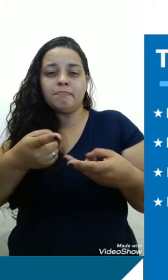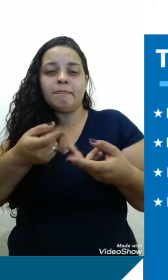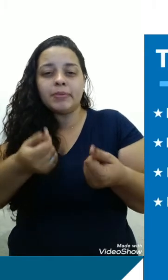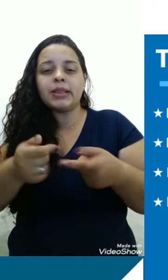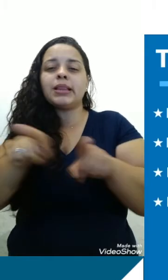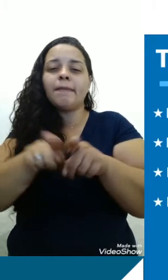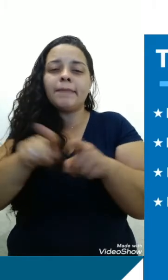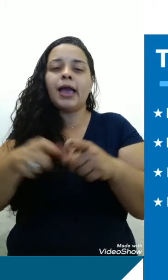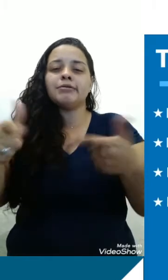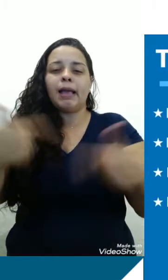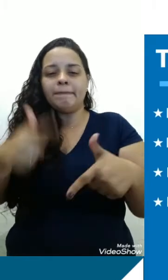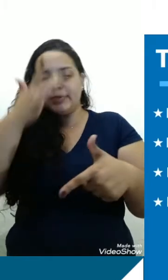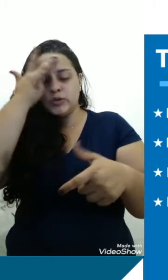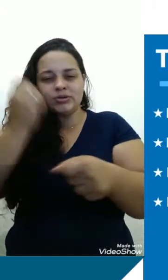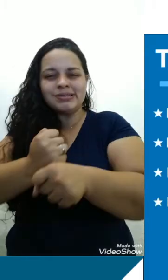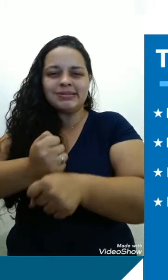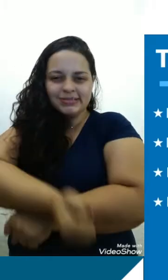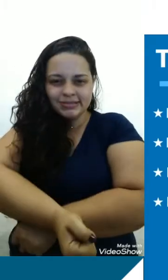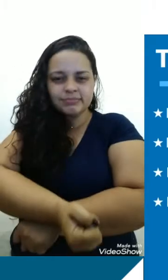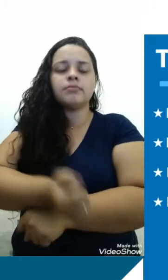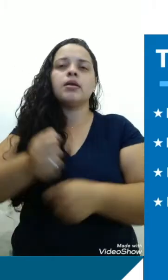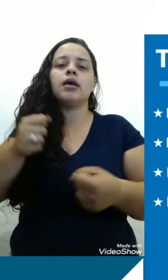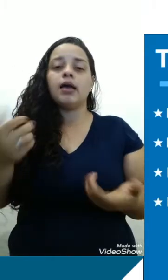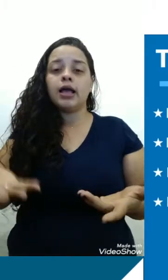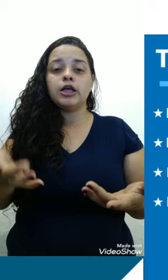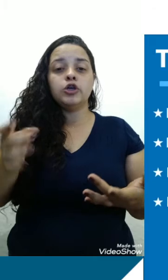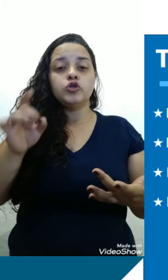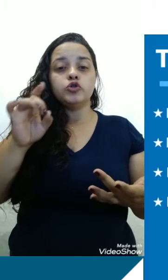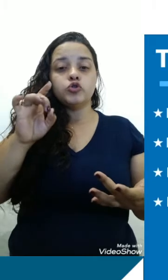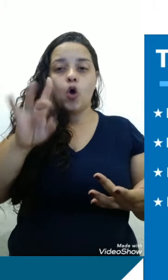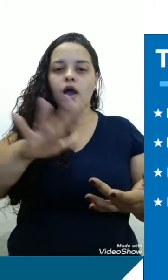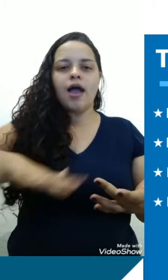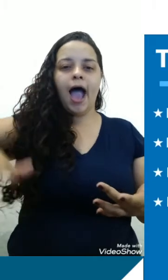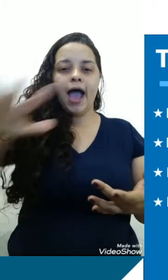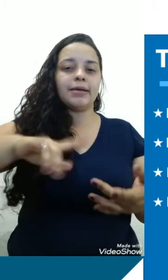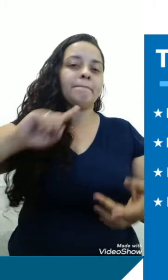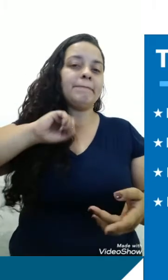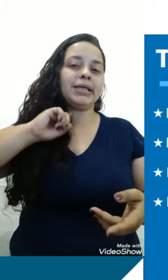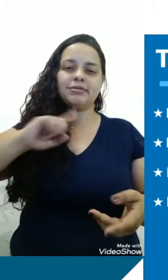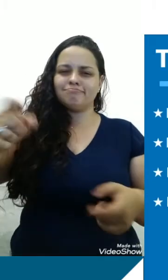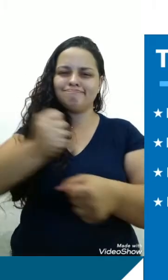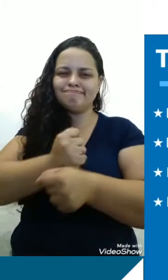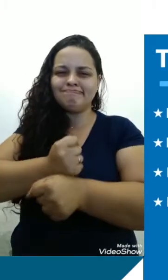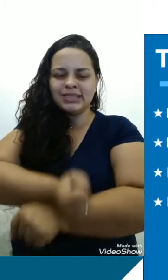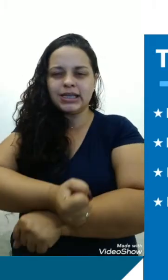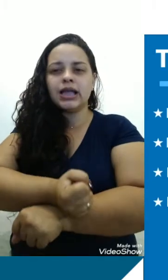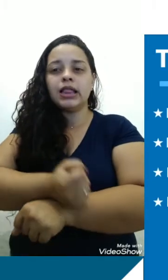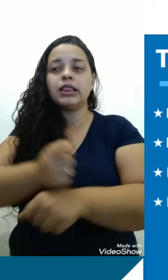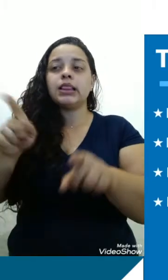problema de mão de obra também, já que todo o fluxo estava sendo direcionado para a região de Minas. A gente vai ter